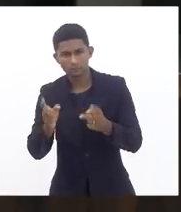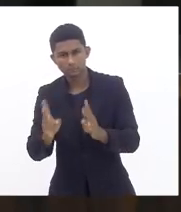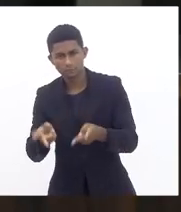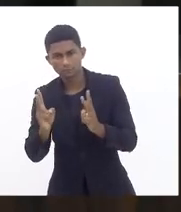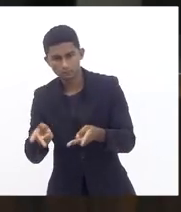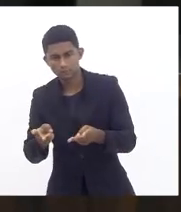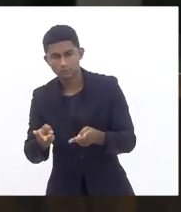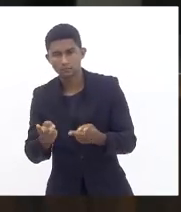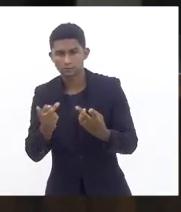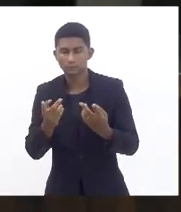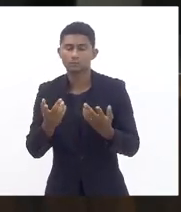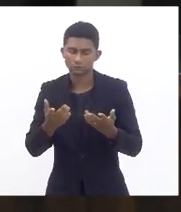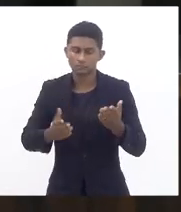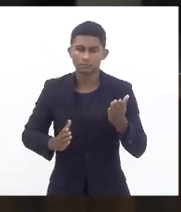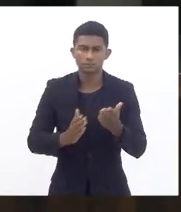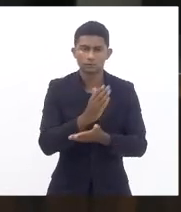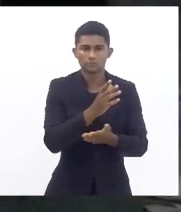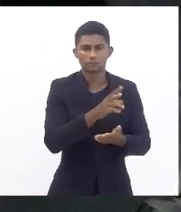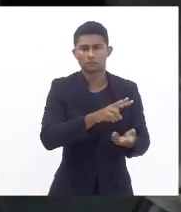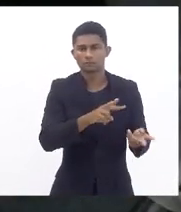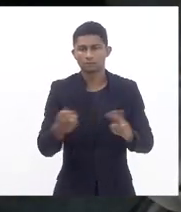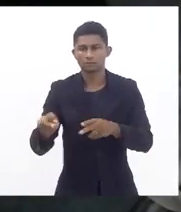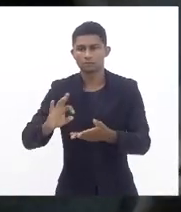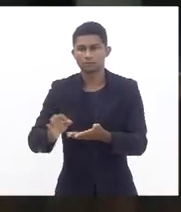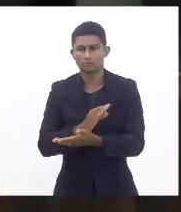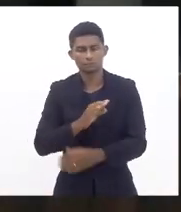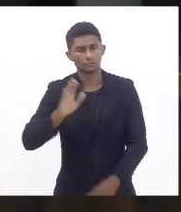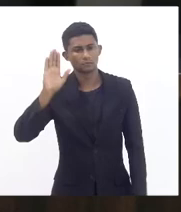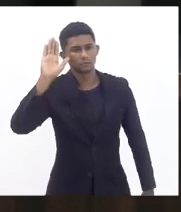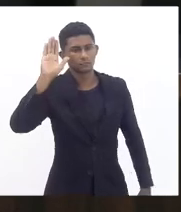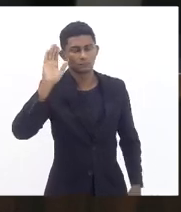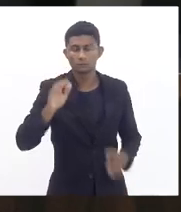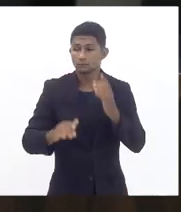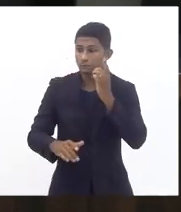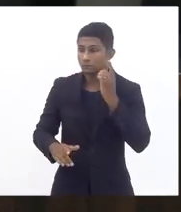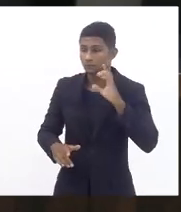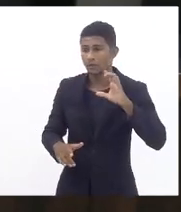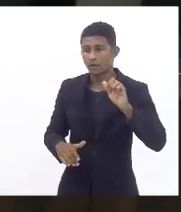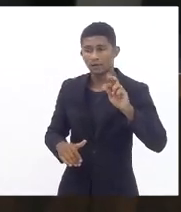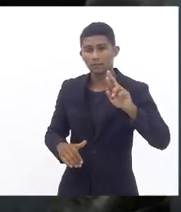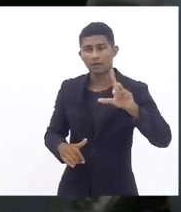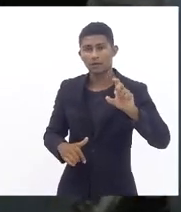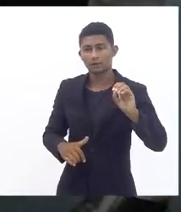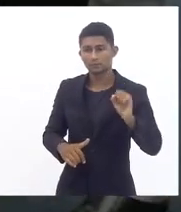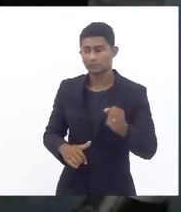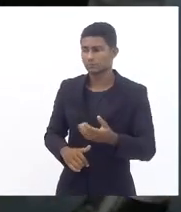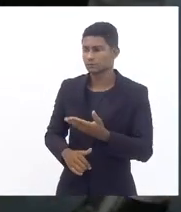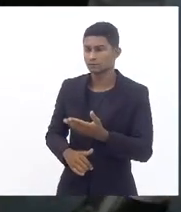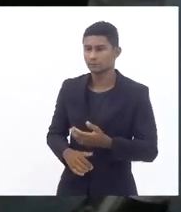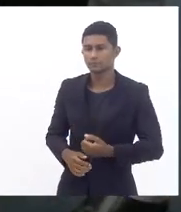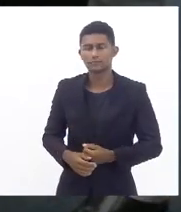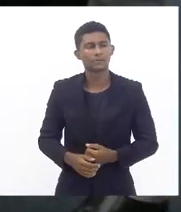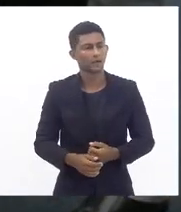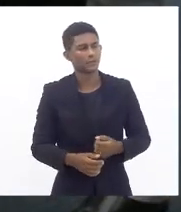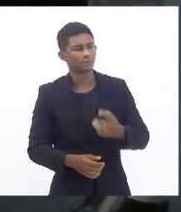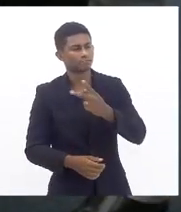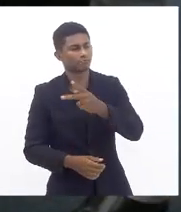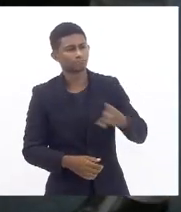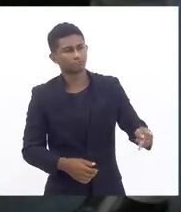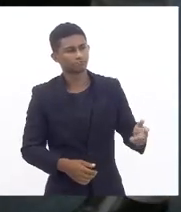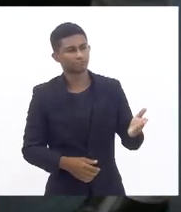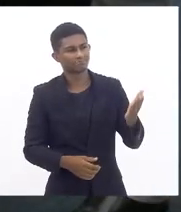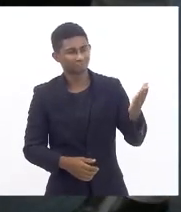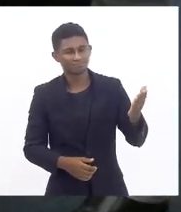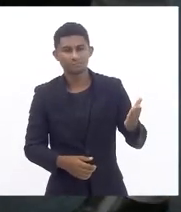estão. Aprovado, vai autógrafo. Pela ordem, presidente. Pela ordem, deputado Carlos Macedo. Senhor presidente Jair Bittencourt, senhoras e